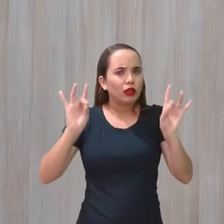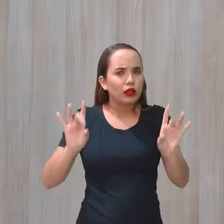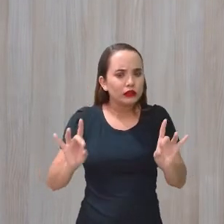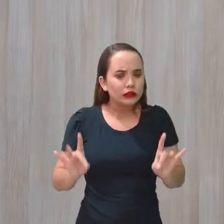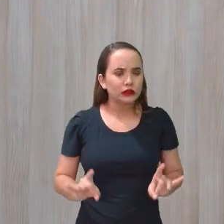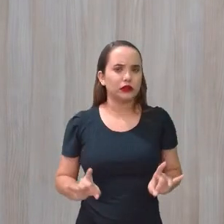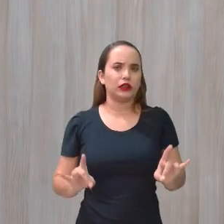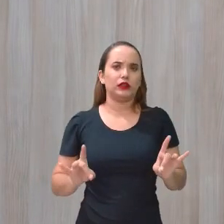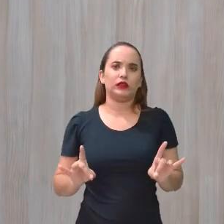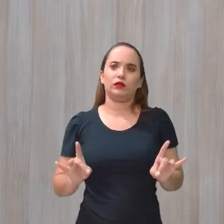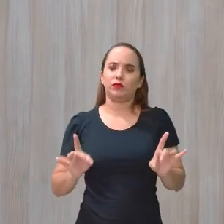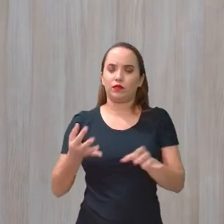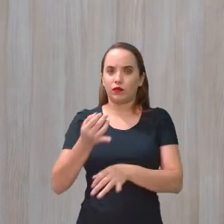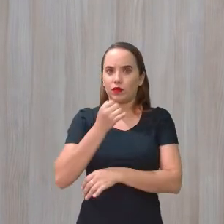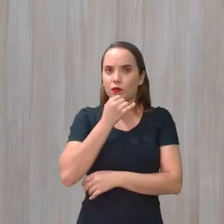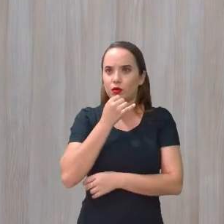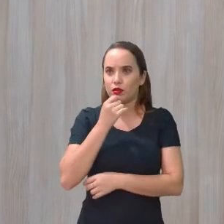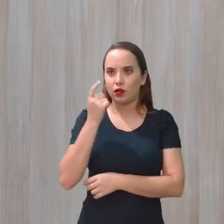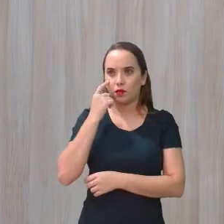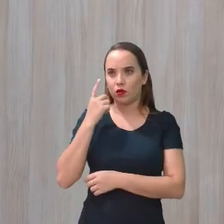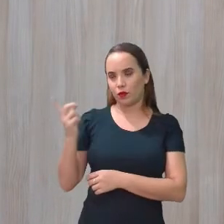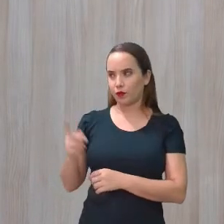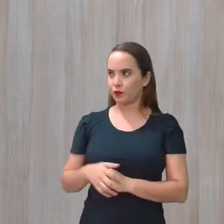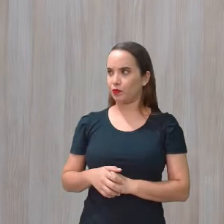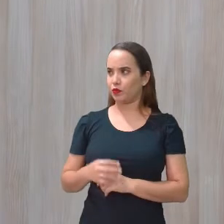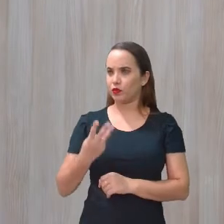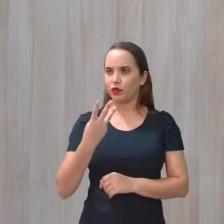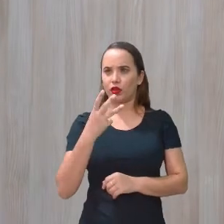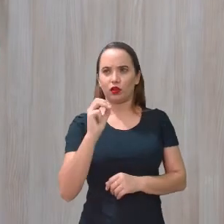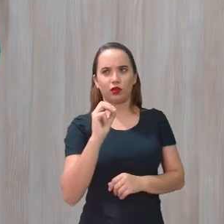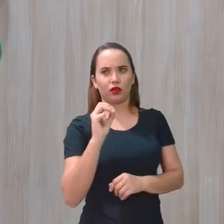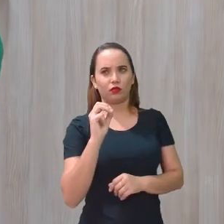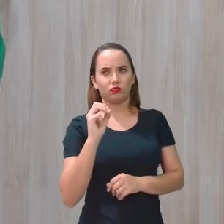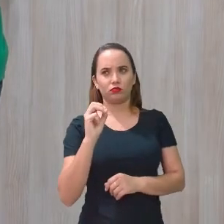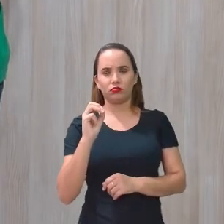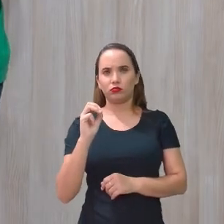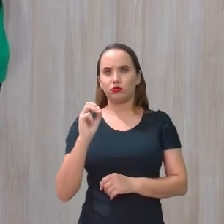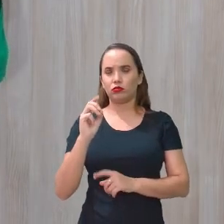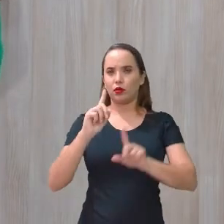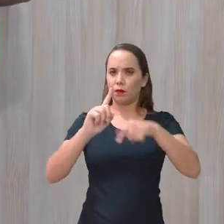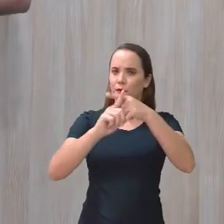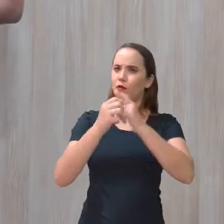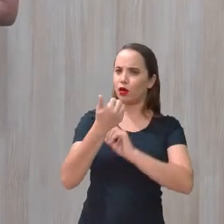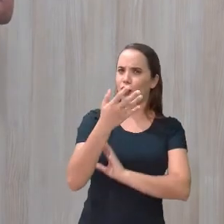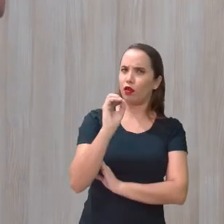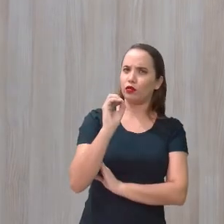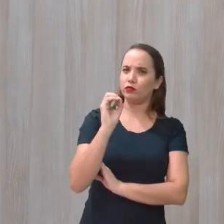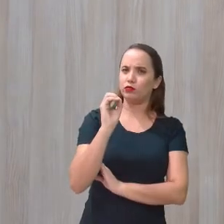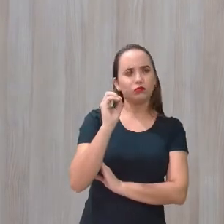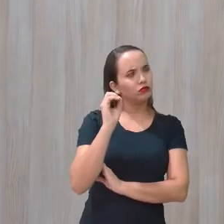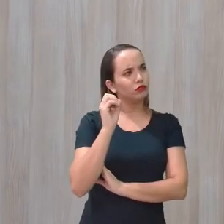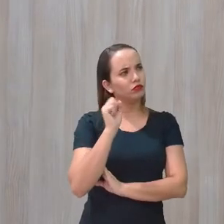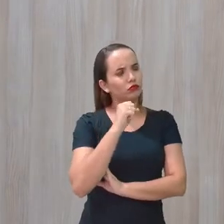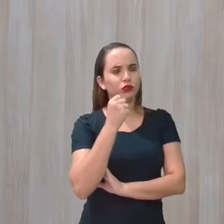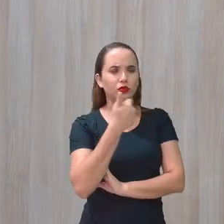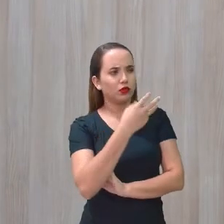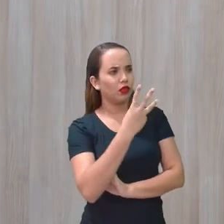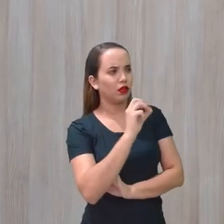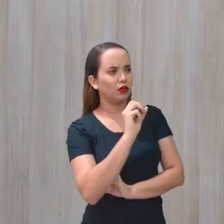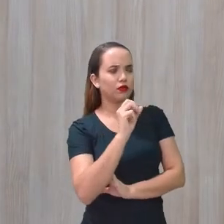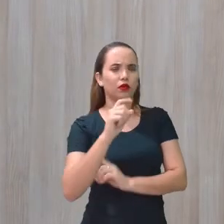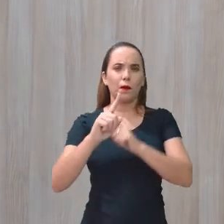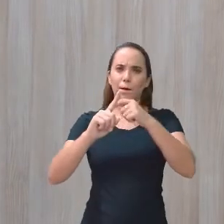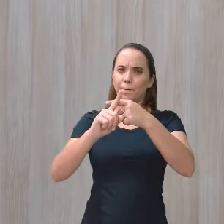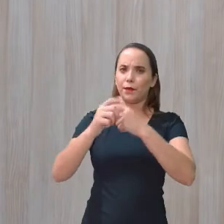exemplo, 30 e qual, Carol? 30 mais 10, né? 30 mais 10. 30